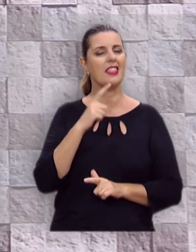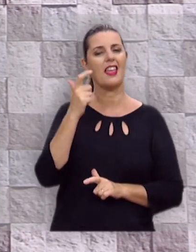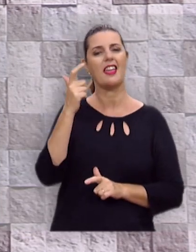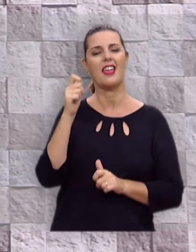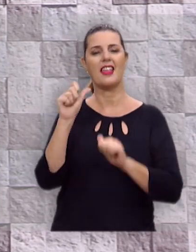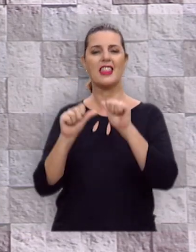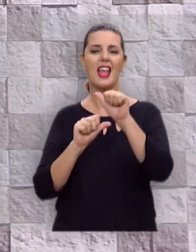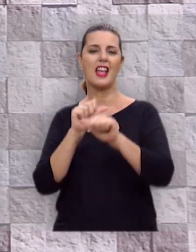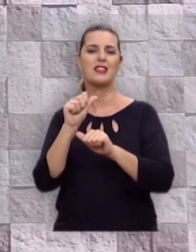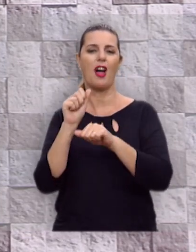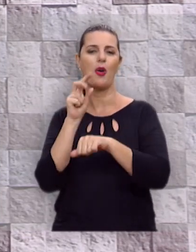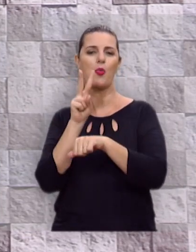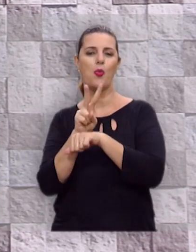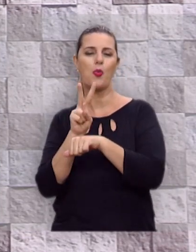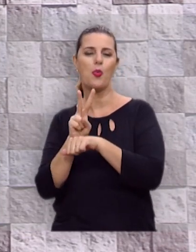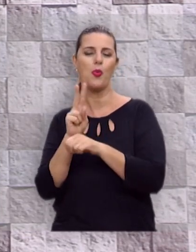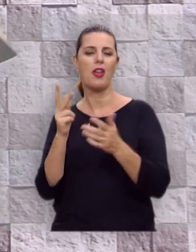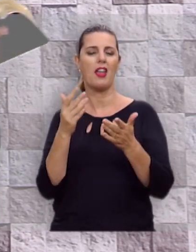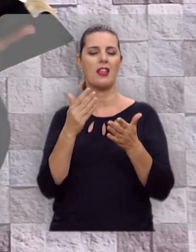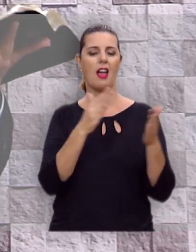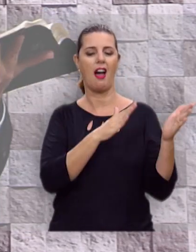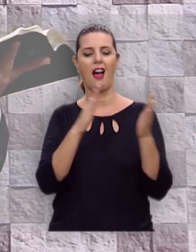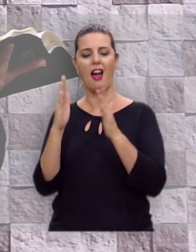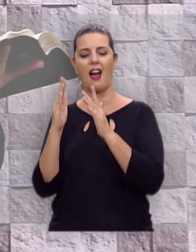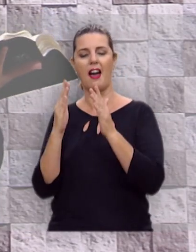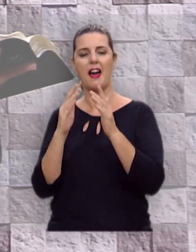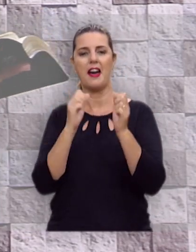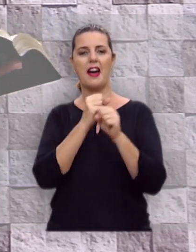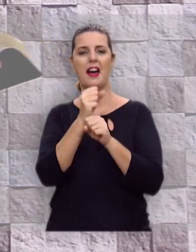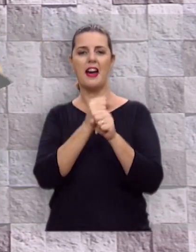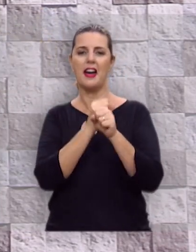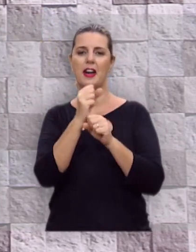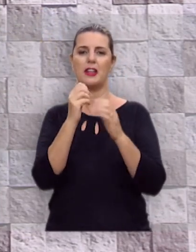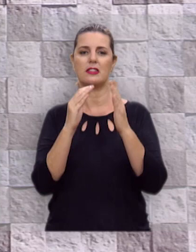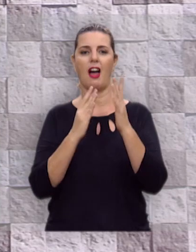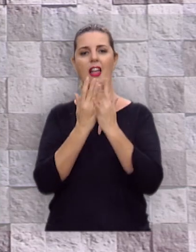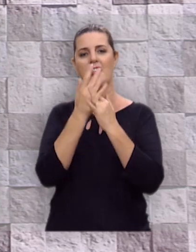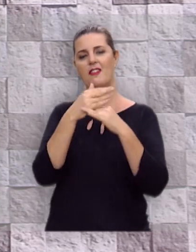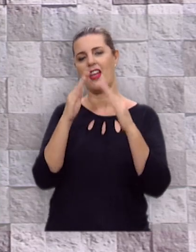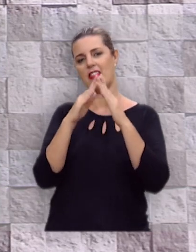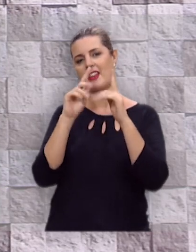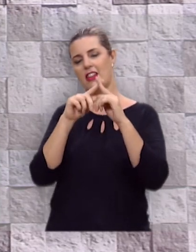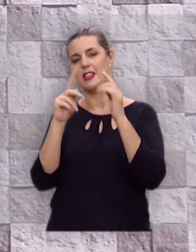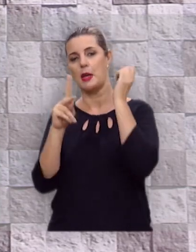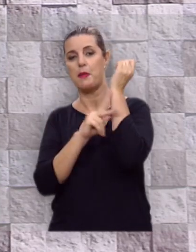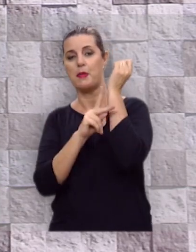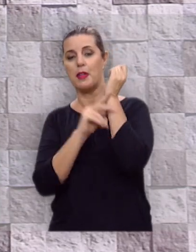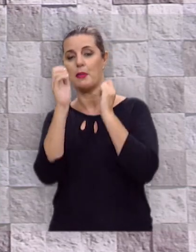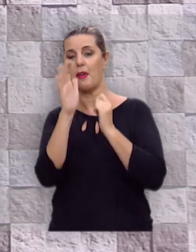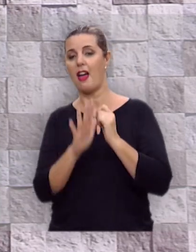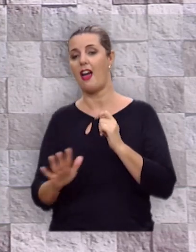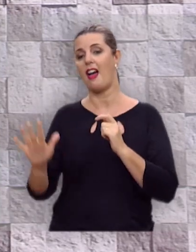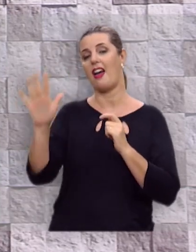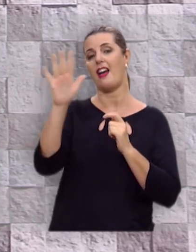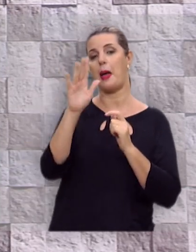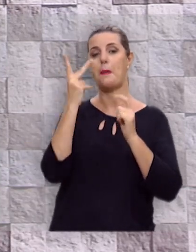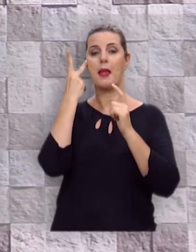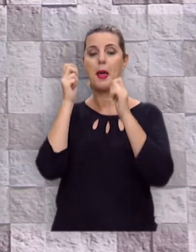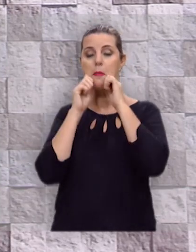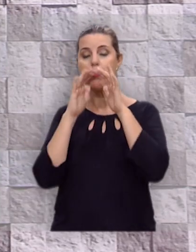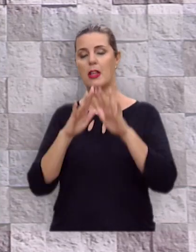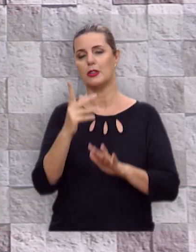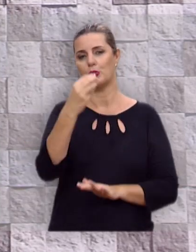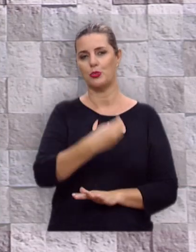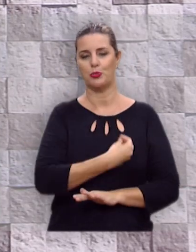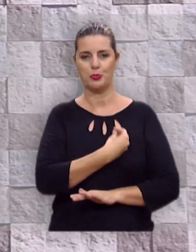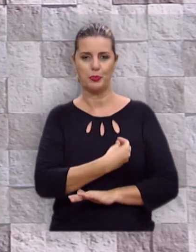sido promovido ao longo desses anos pela Igreja Presbiteriana do Brasil com o propósito de abençoar